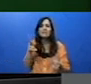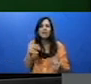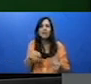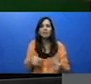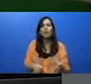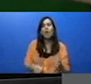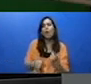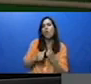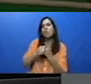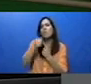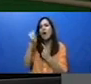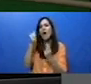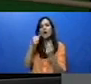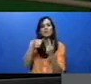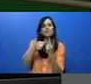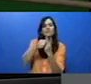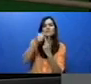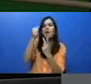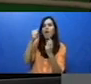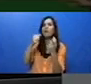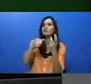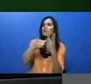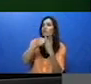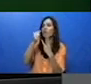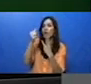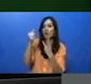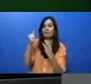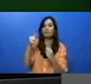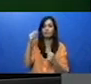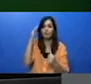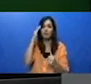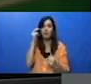e centena para descobrir qual o menor número, certo?